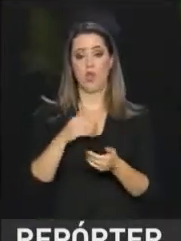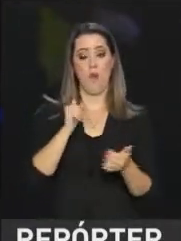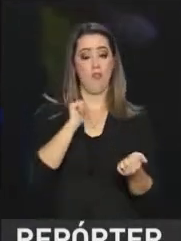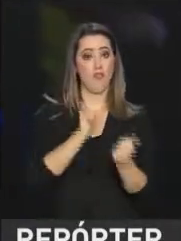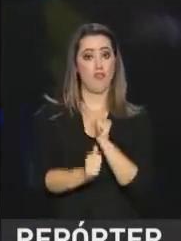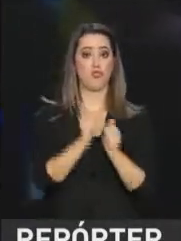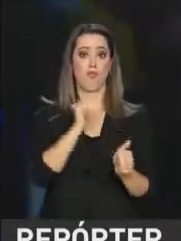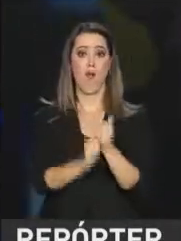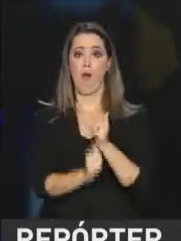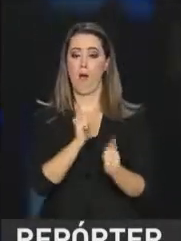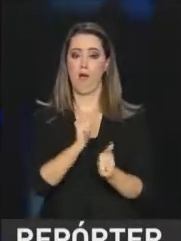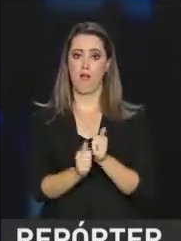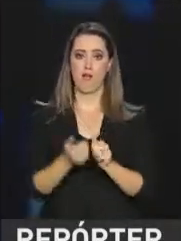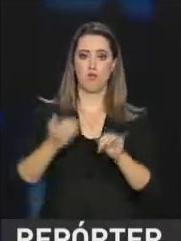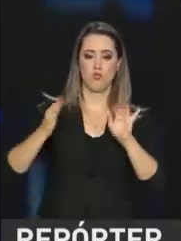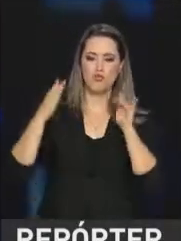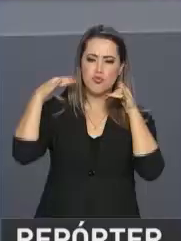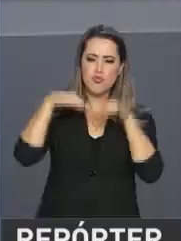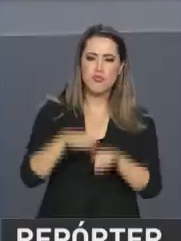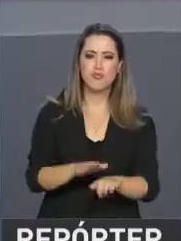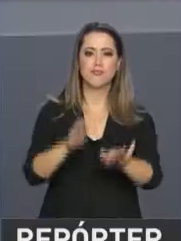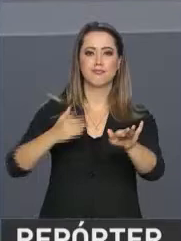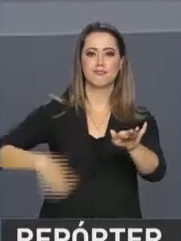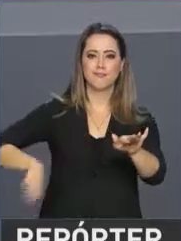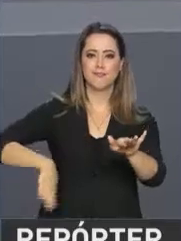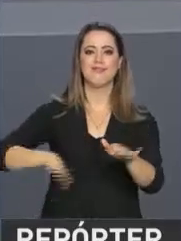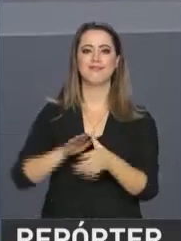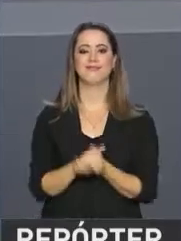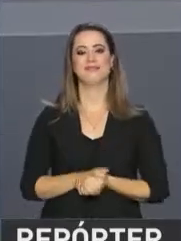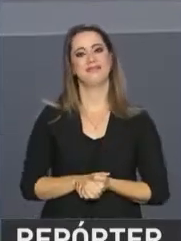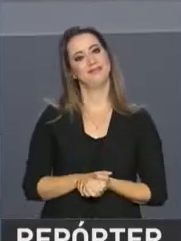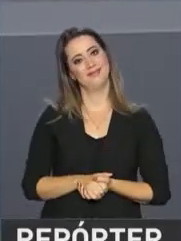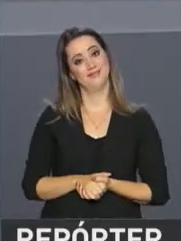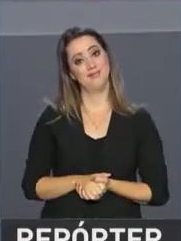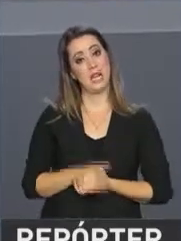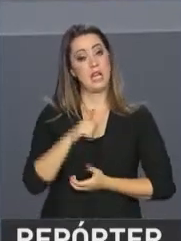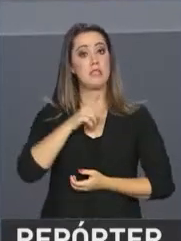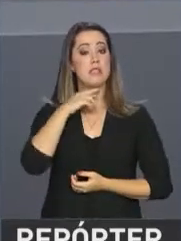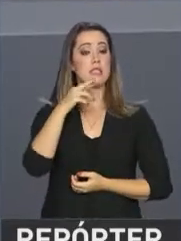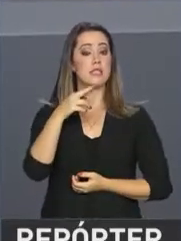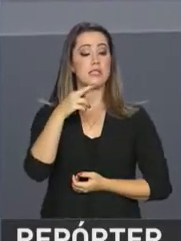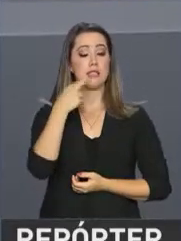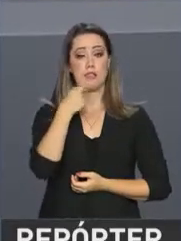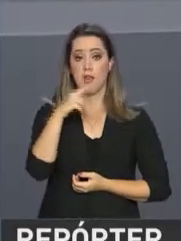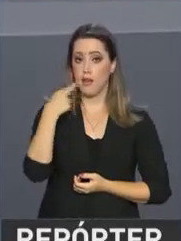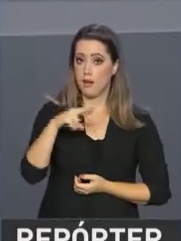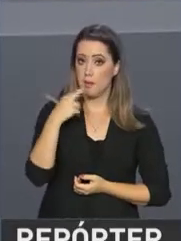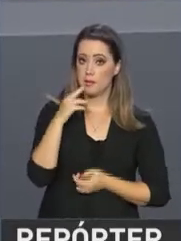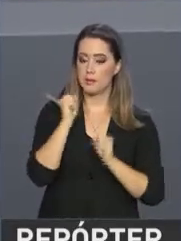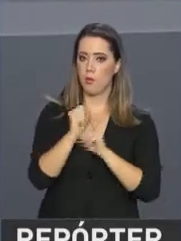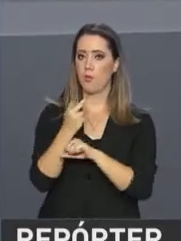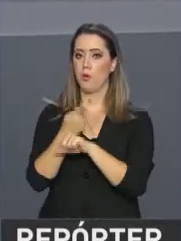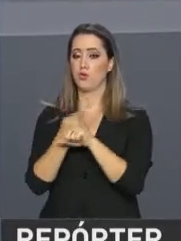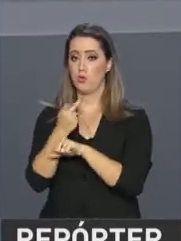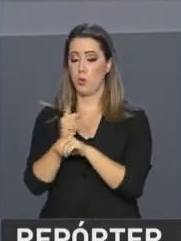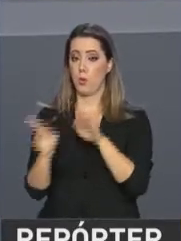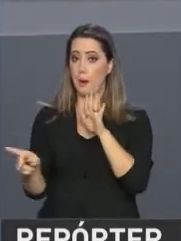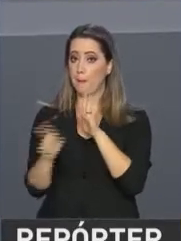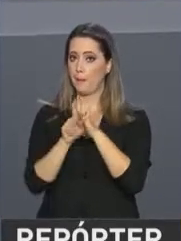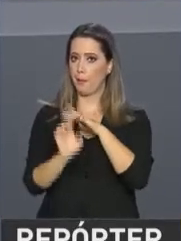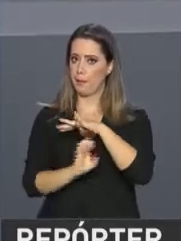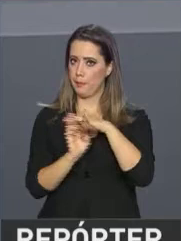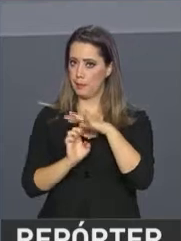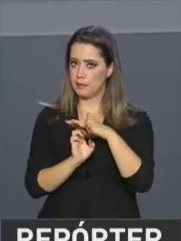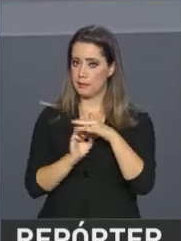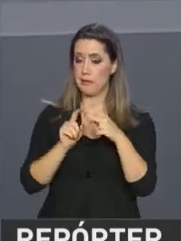futebol mergulhar para qualquer reclamação o passageiro deve procurar a empresa aérea em primeiro